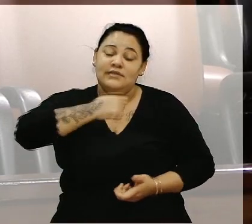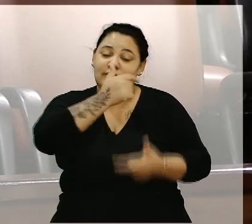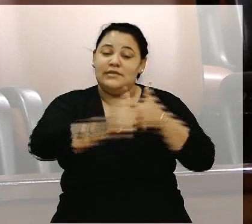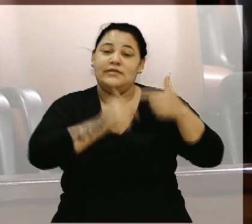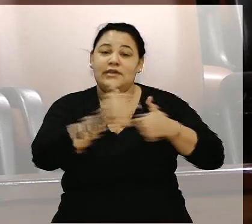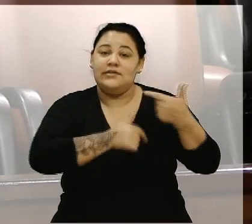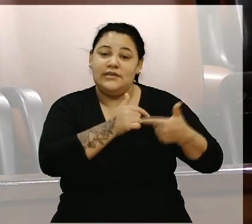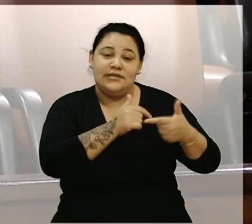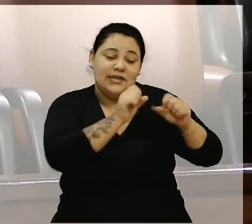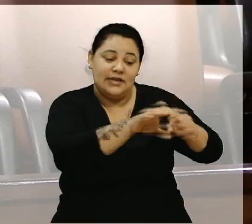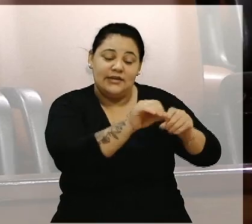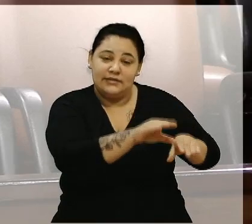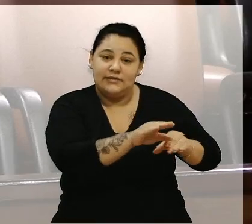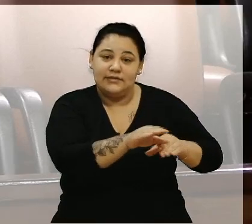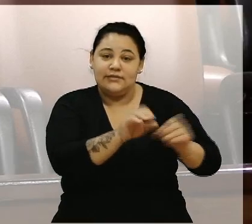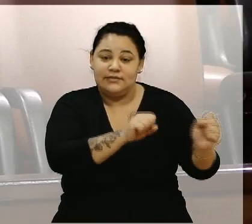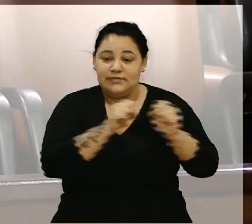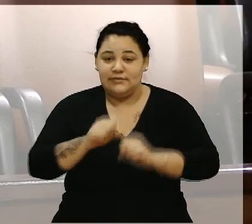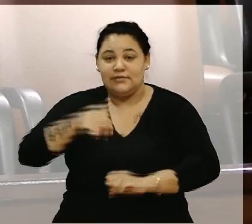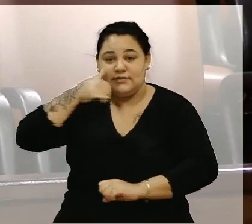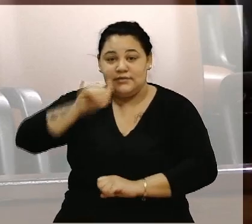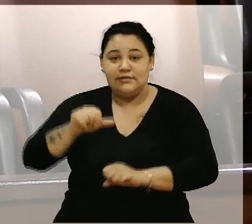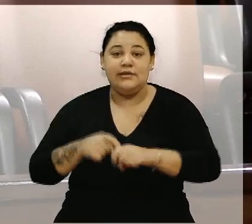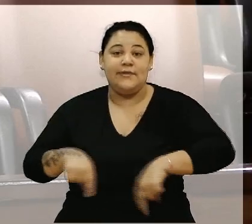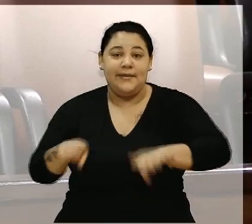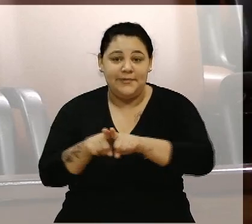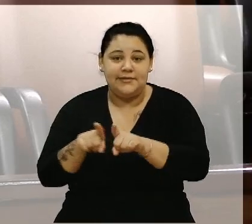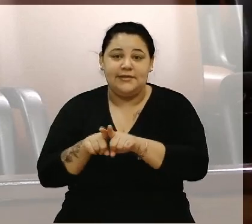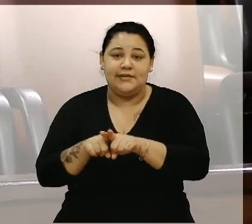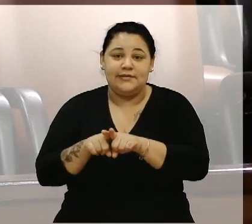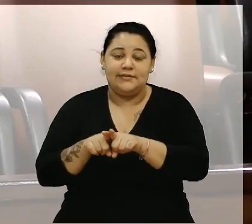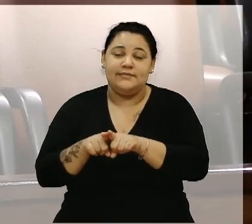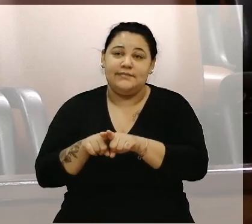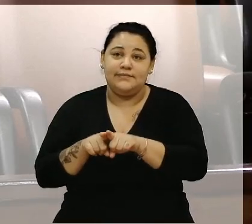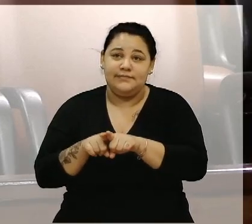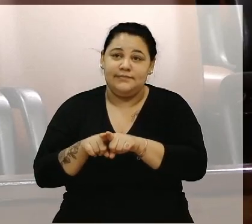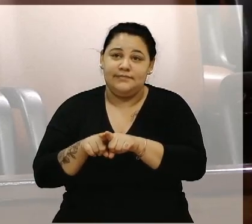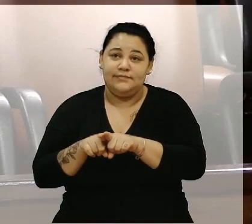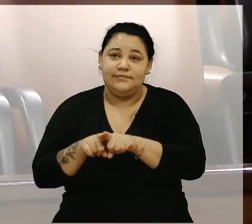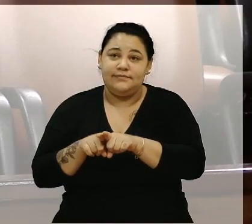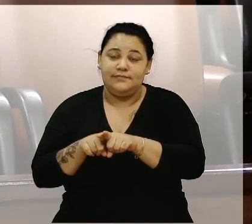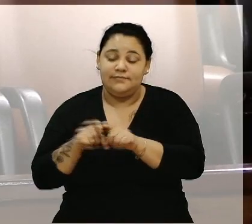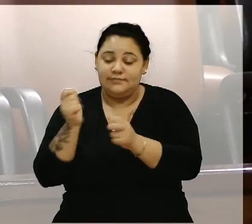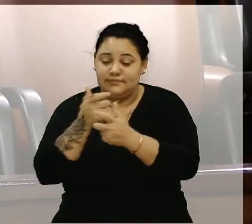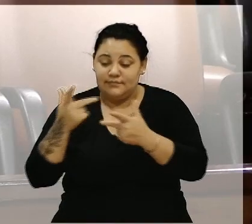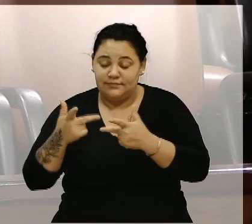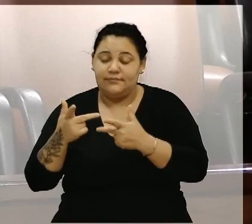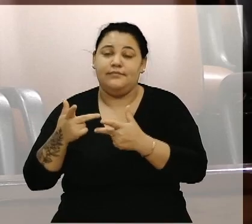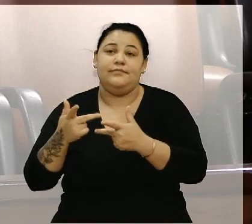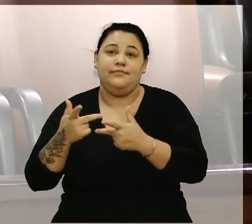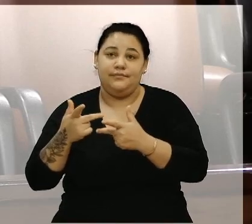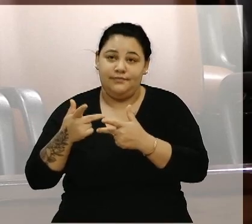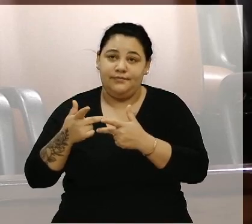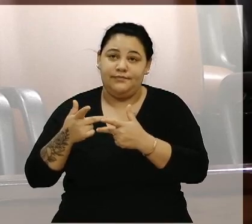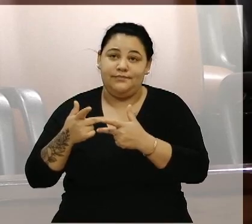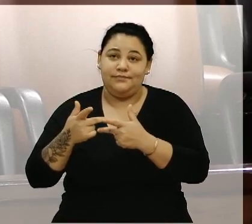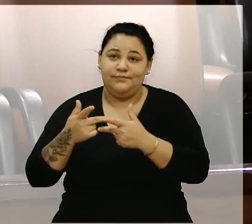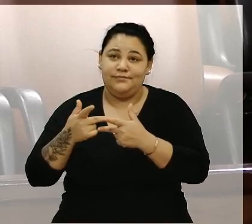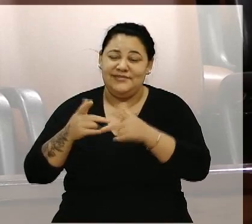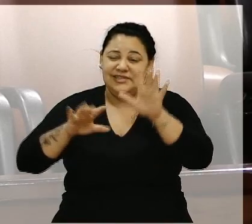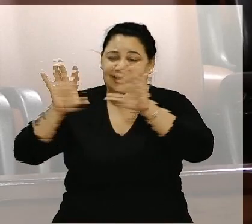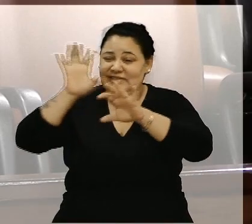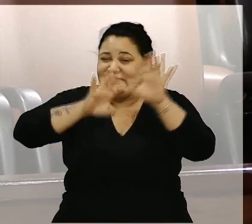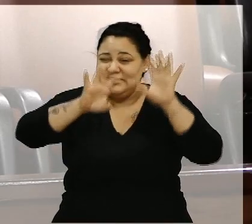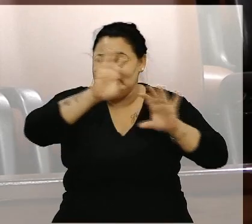que nós possamos prevenir esses climas climáticos aí que estão mudando aí o nosso jeito de viver, o